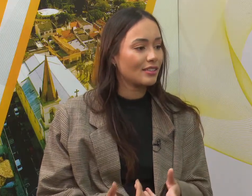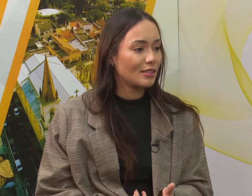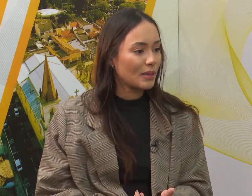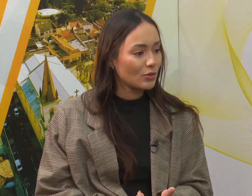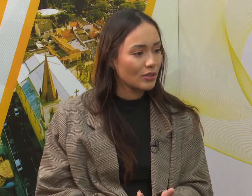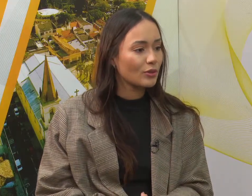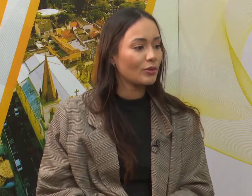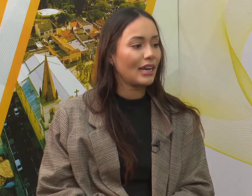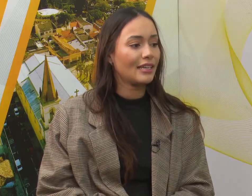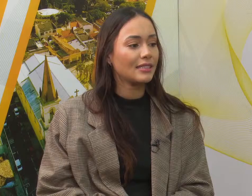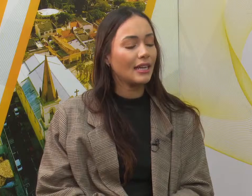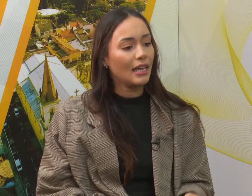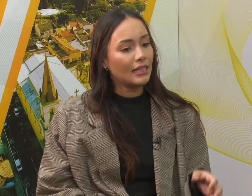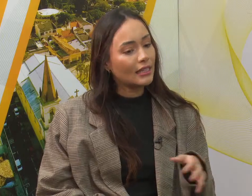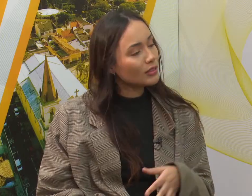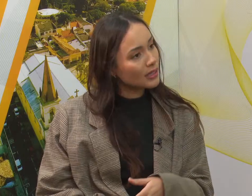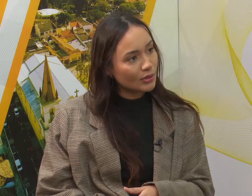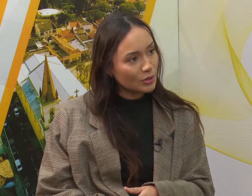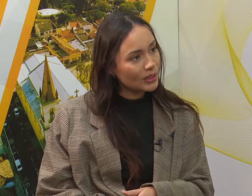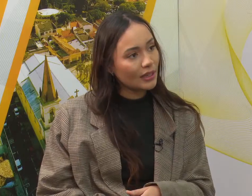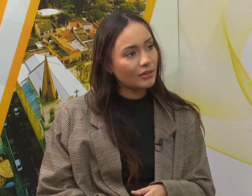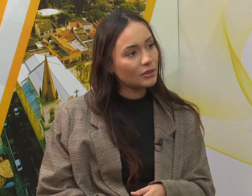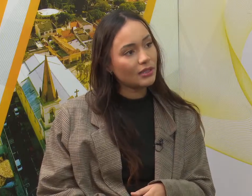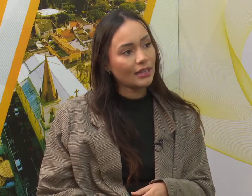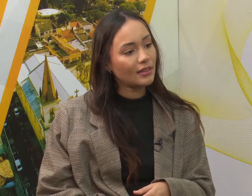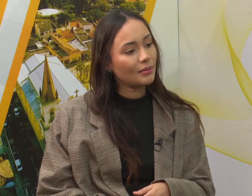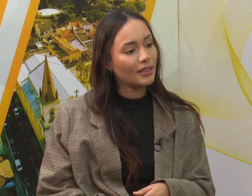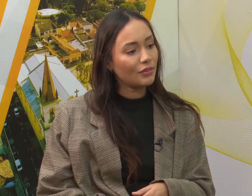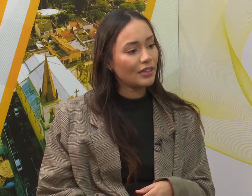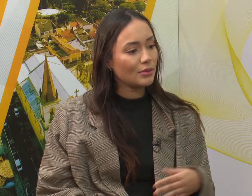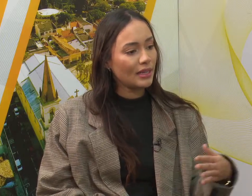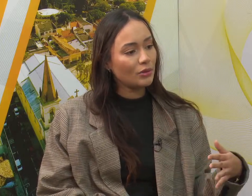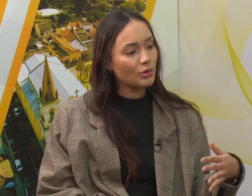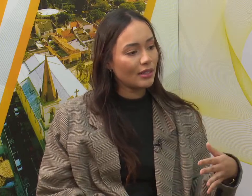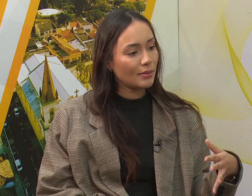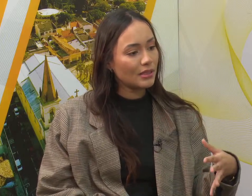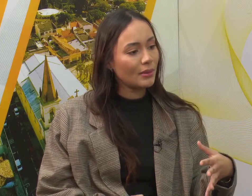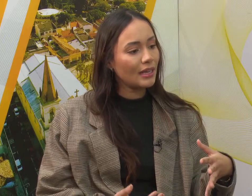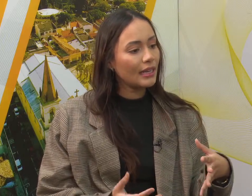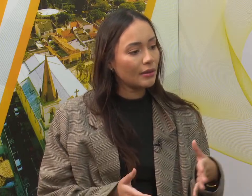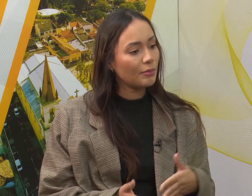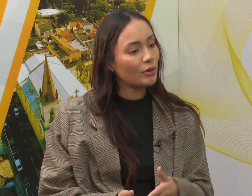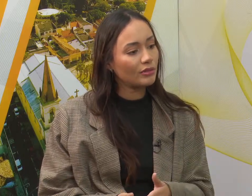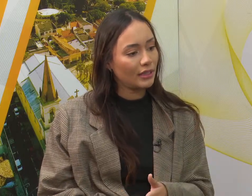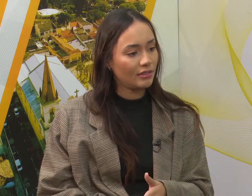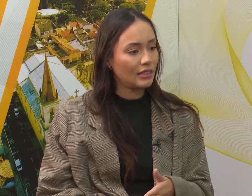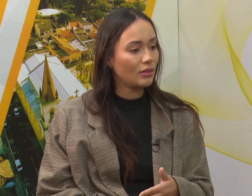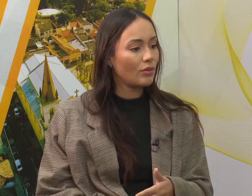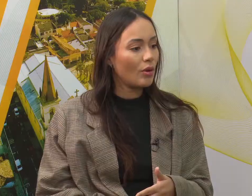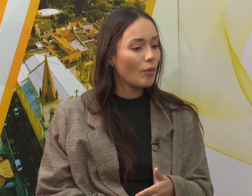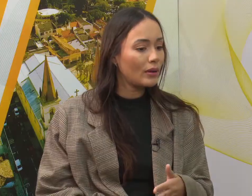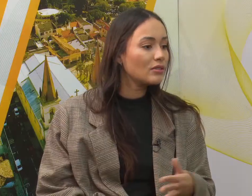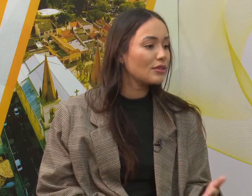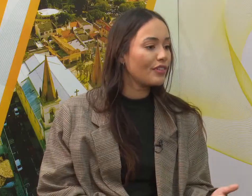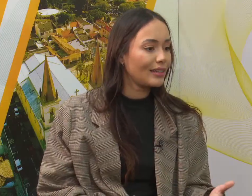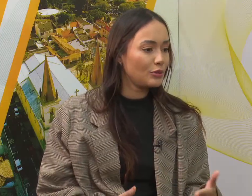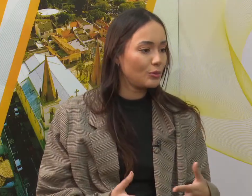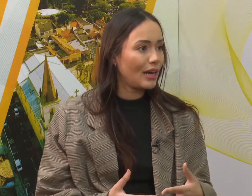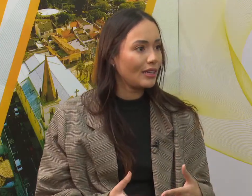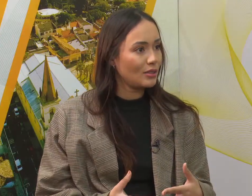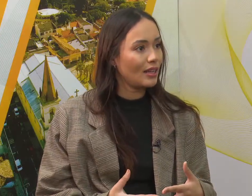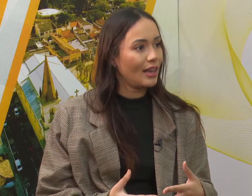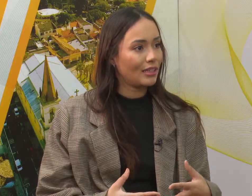tem essas expressões culturais. Dentro da saúde mental, a gente segue também, infelizmente, essa mesma linha um pouco tênue. Então, quando se